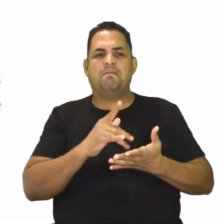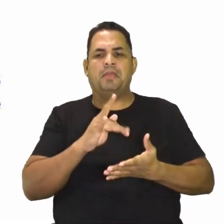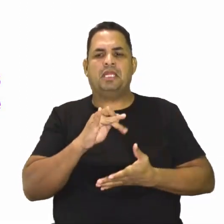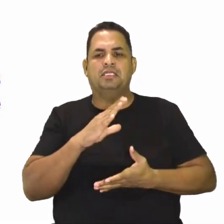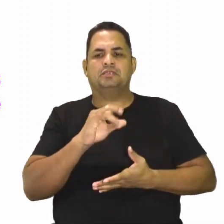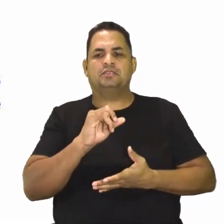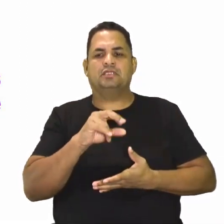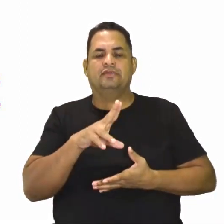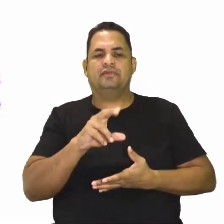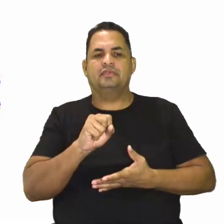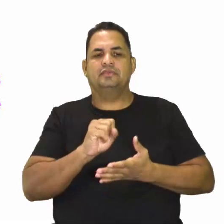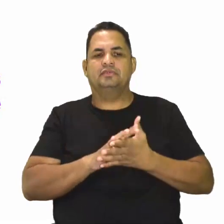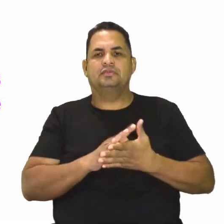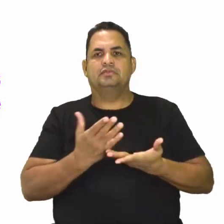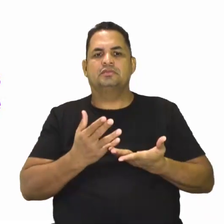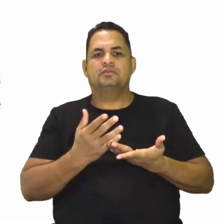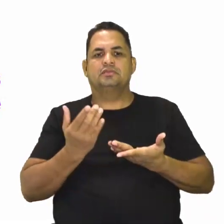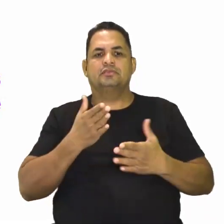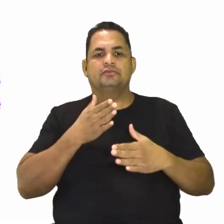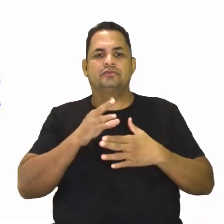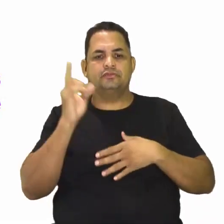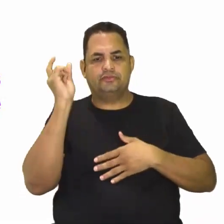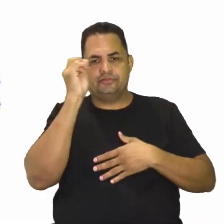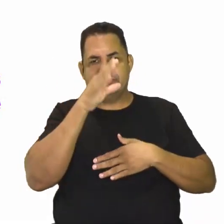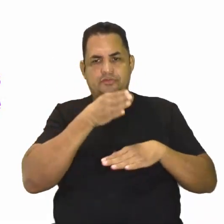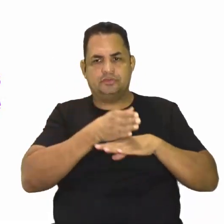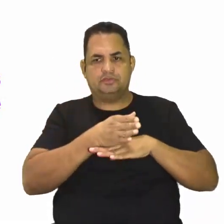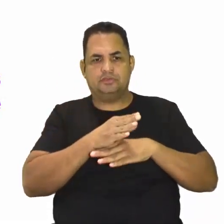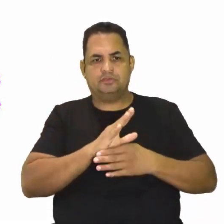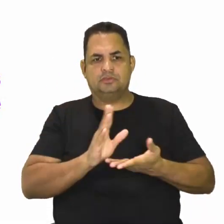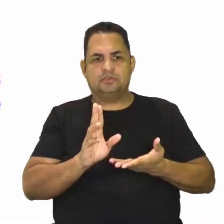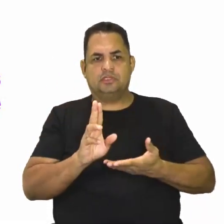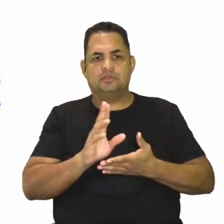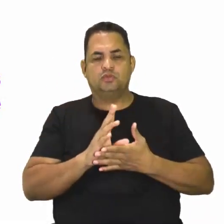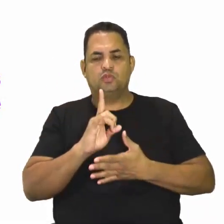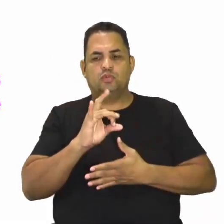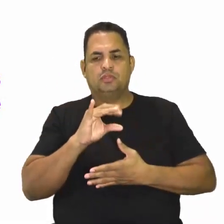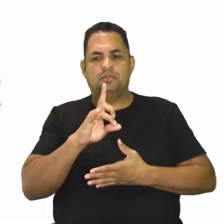E se for de difícil acesso? Durabilidade.